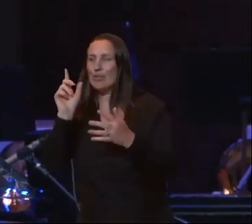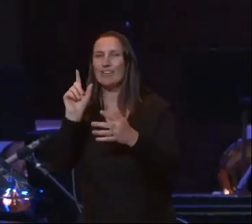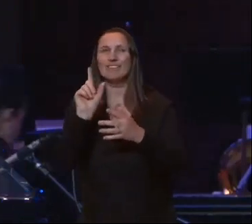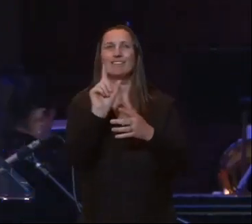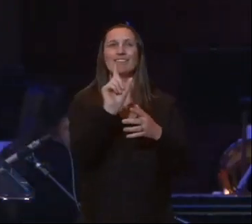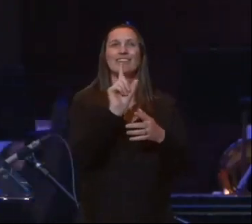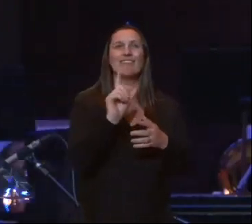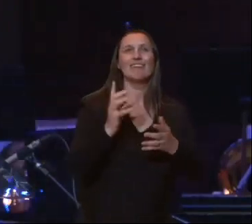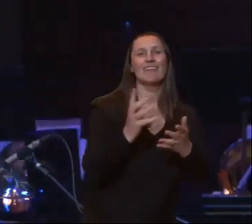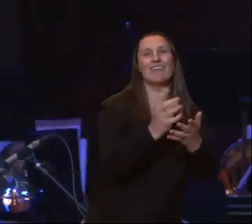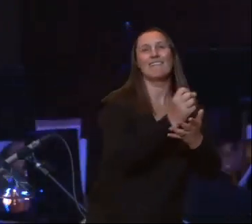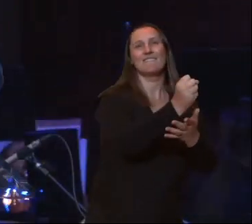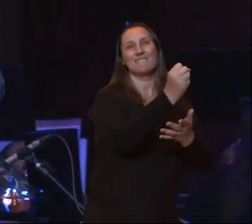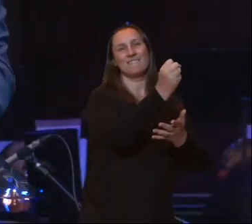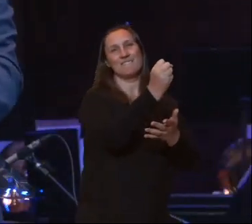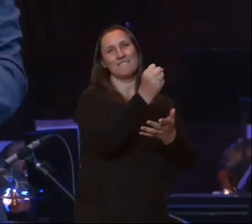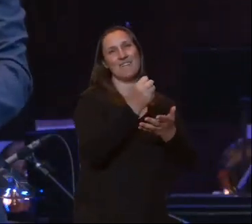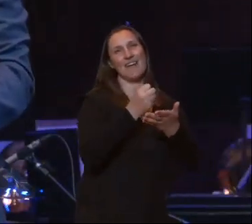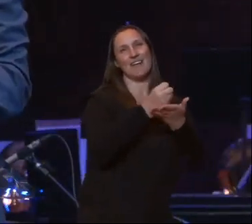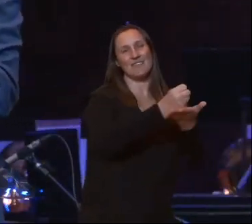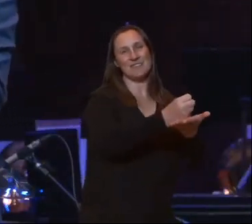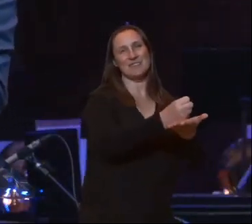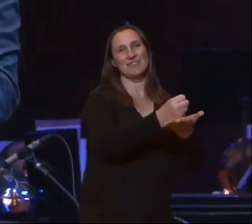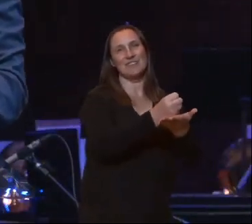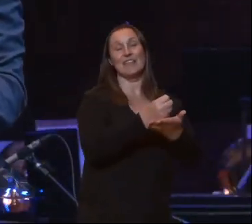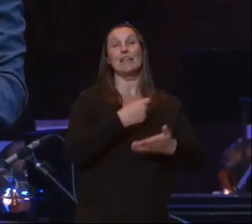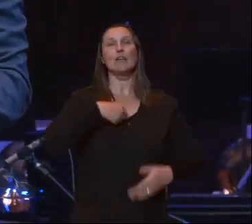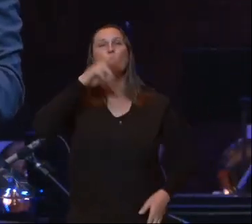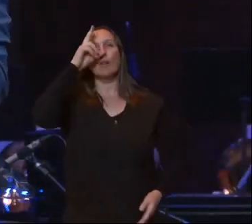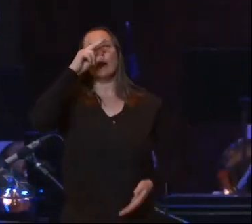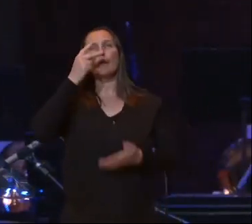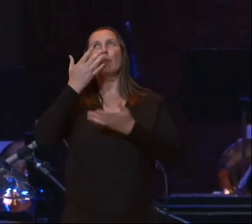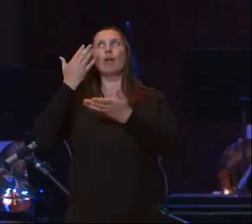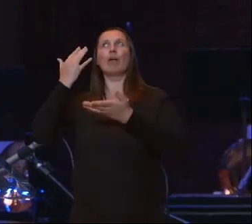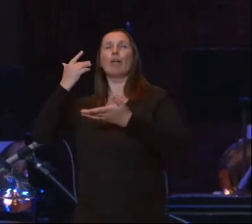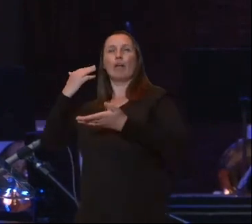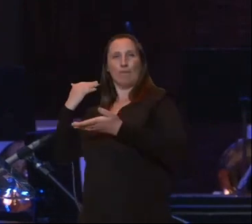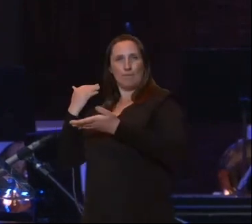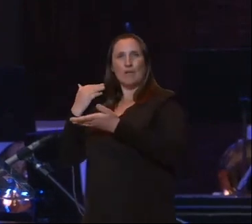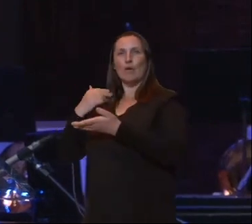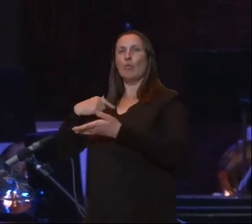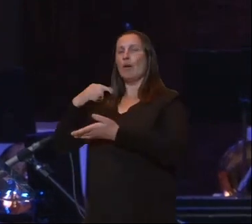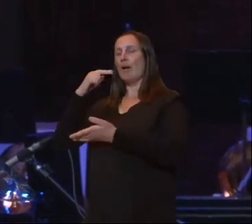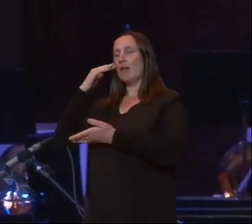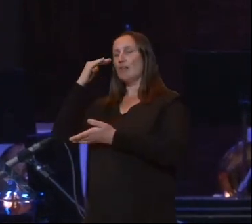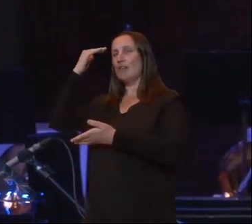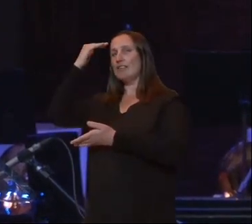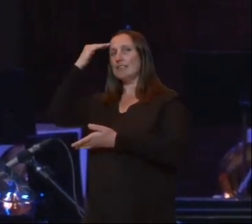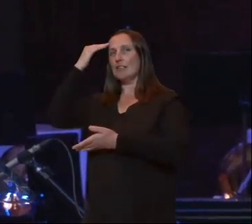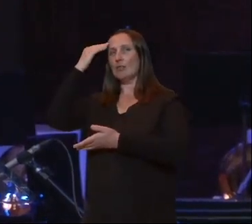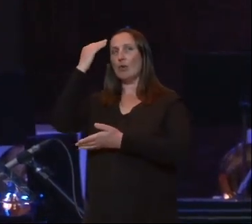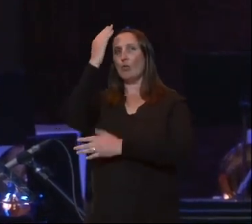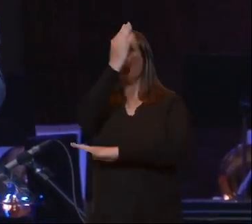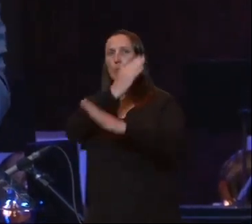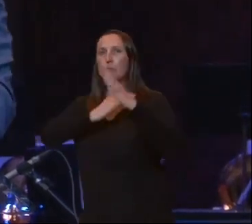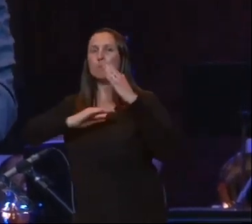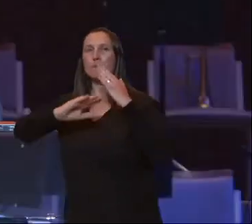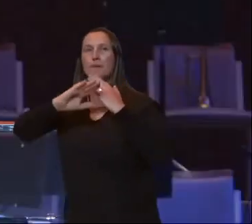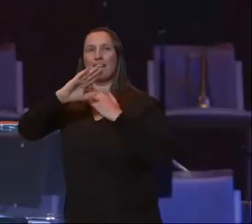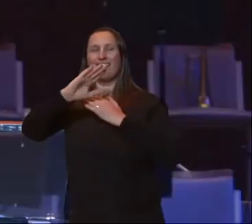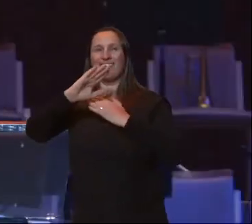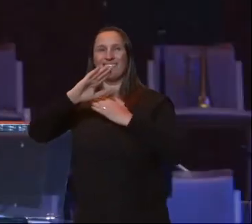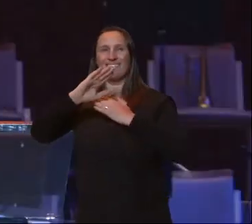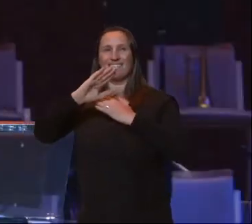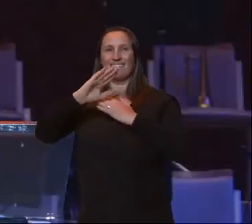socorreu, te salvou? Já aconteceu contigo? Eu lembro quando eu era adolescente, eu lutava judô. Eu vivi um resgate